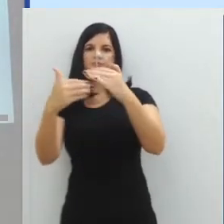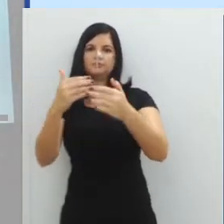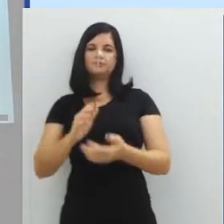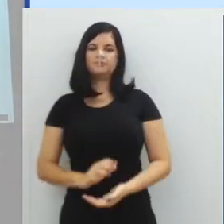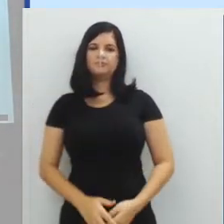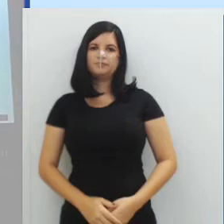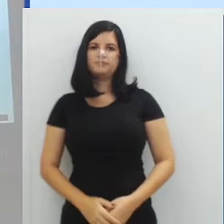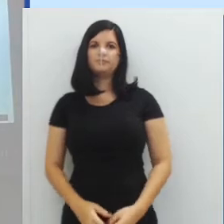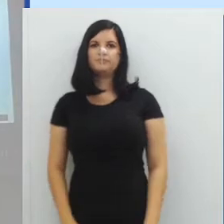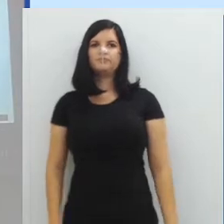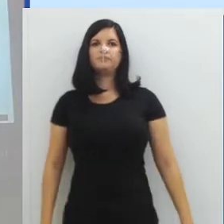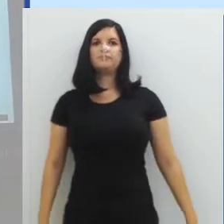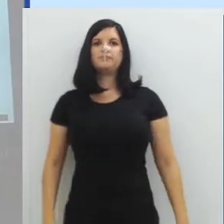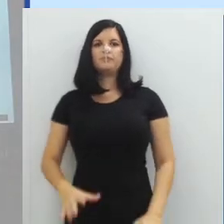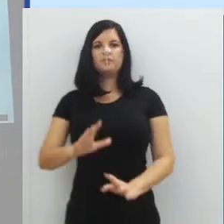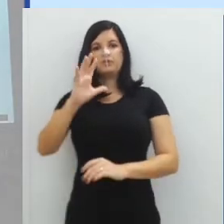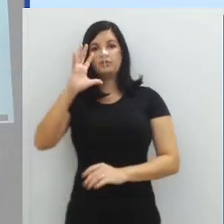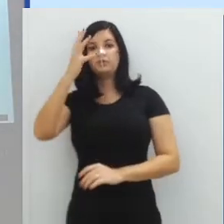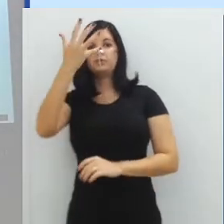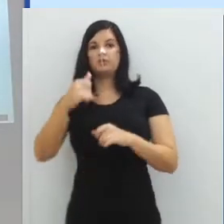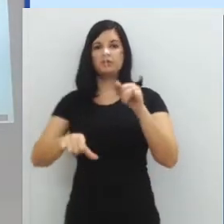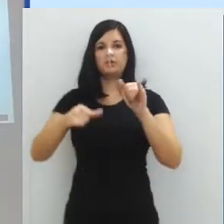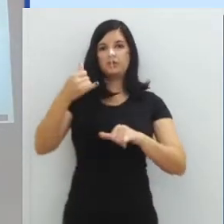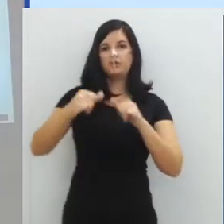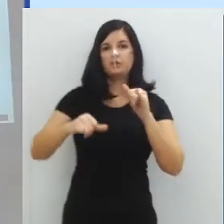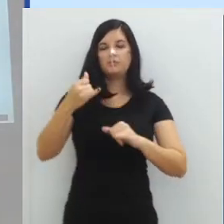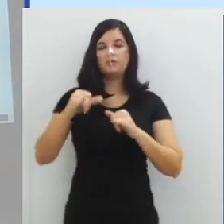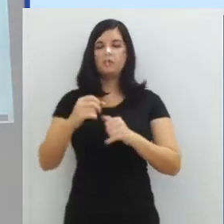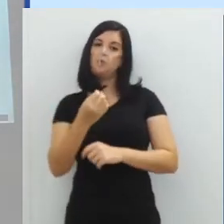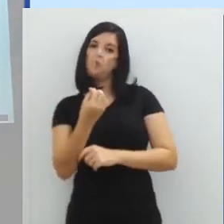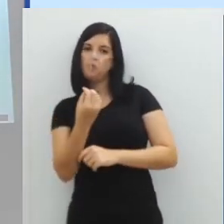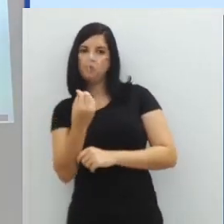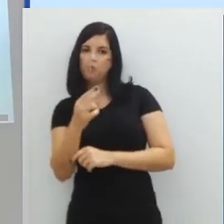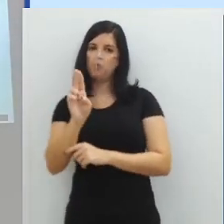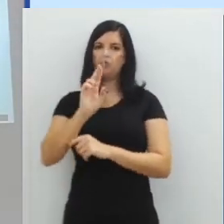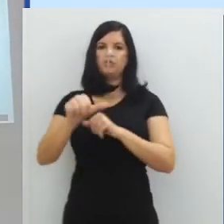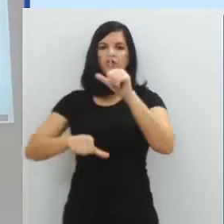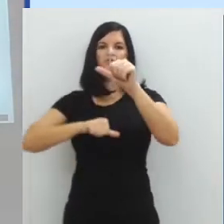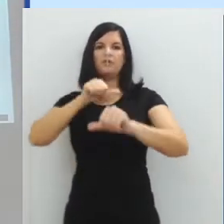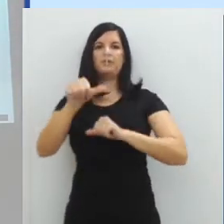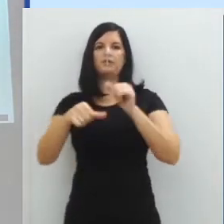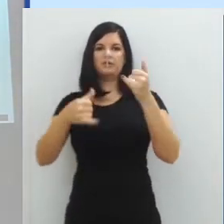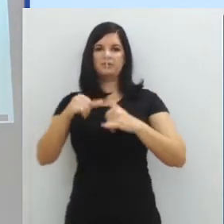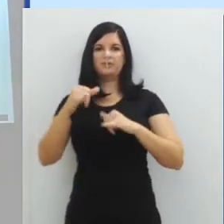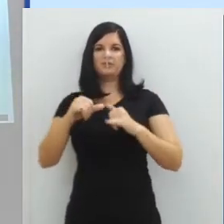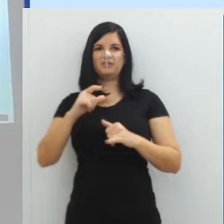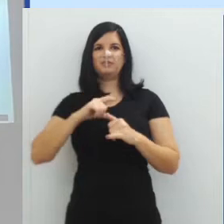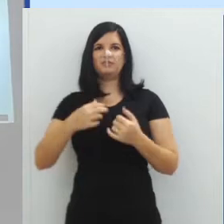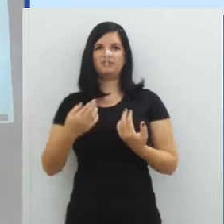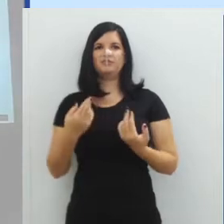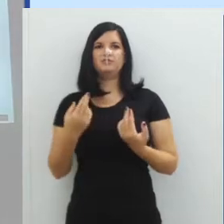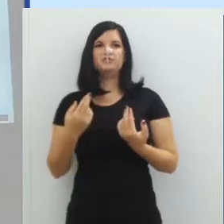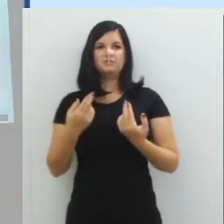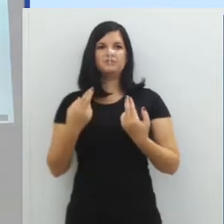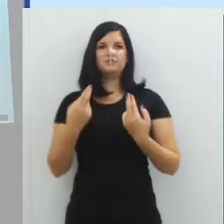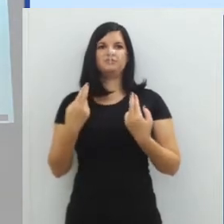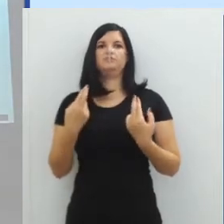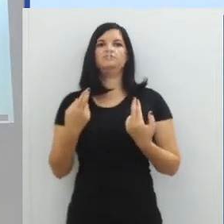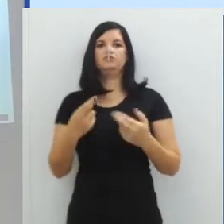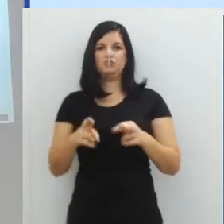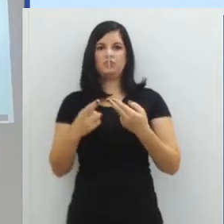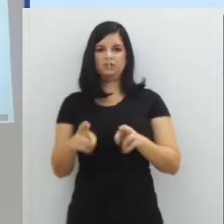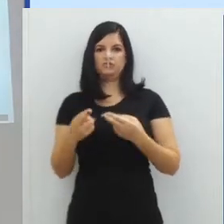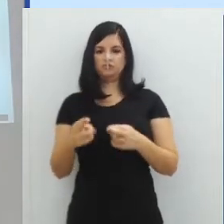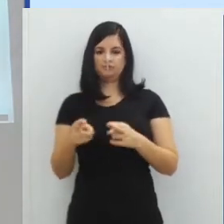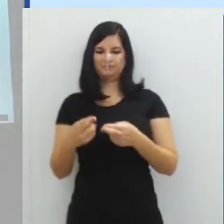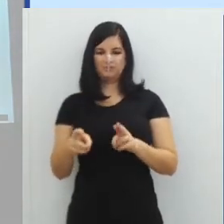caso aqui dos fenômenos químicos ou transformações químicas, a gente tem aqui um belo churrasco, que é o quê? O processo onde há